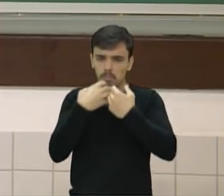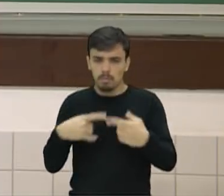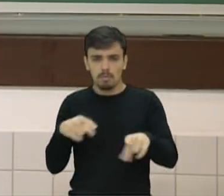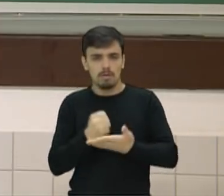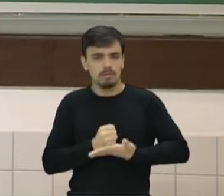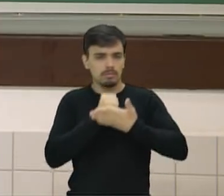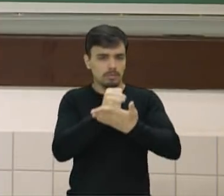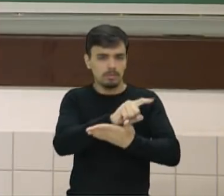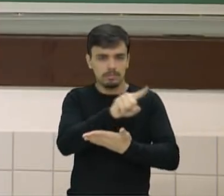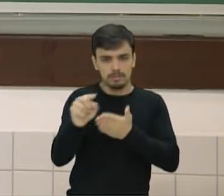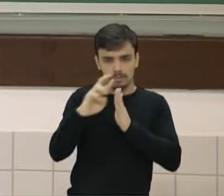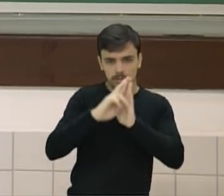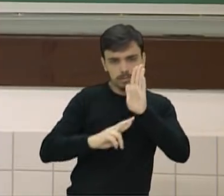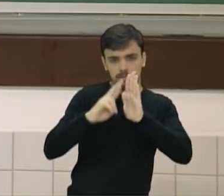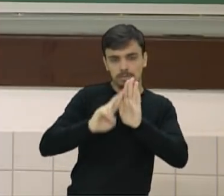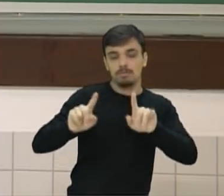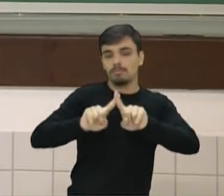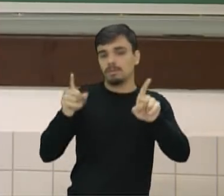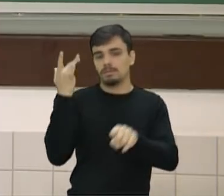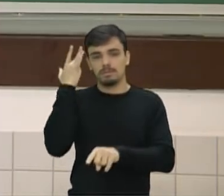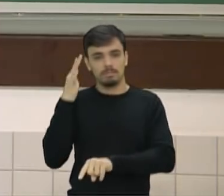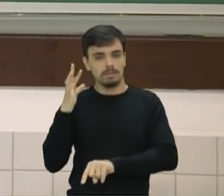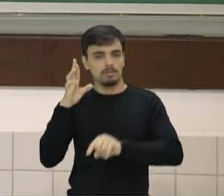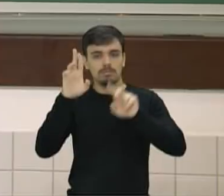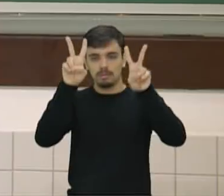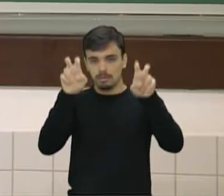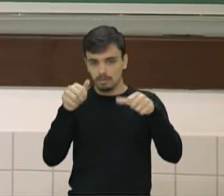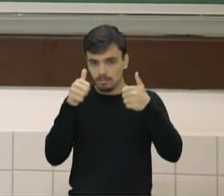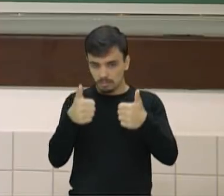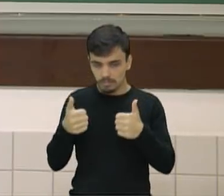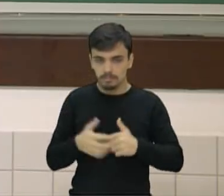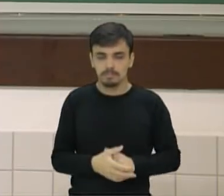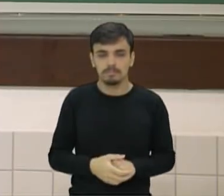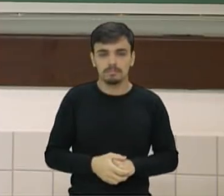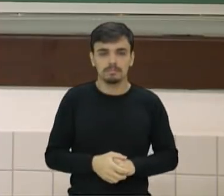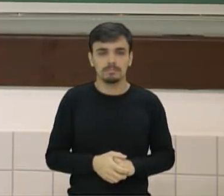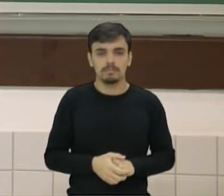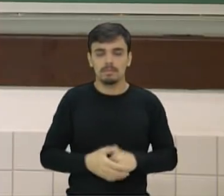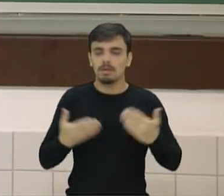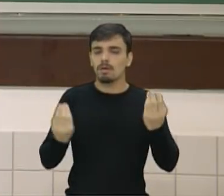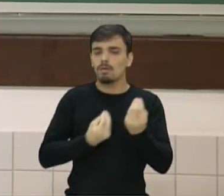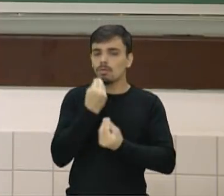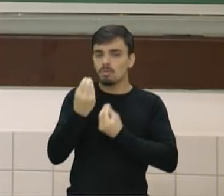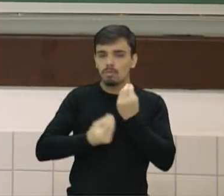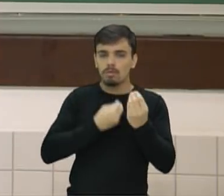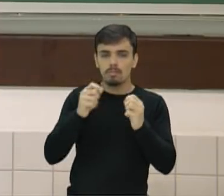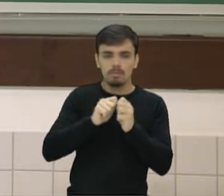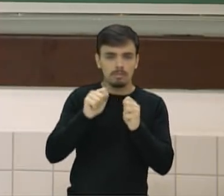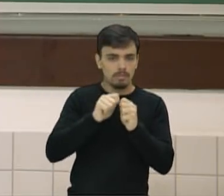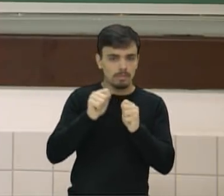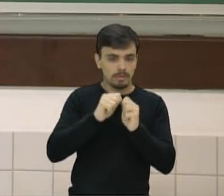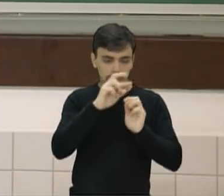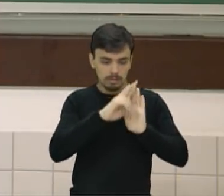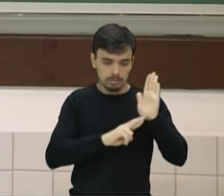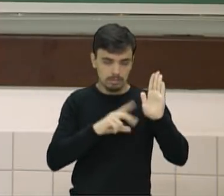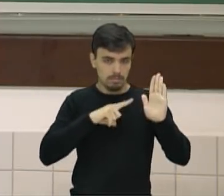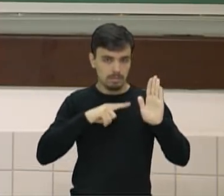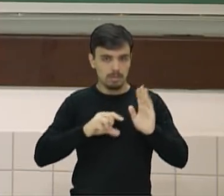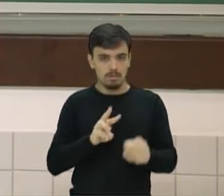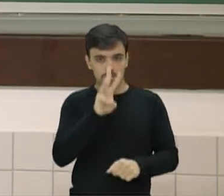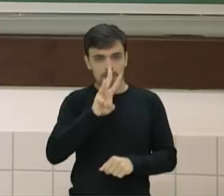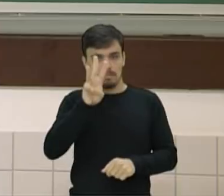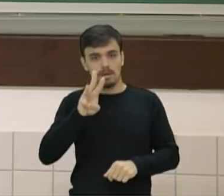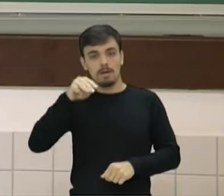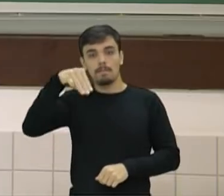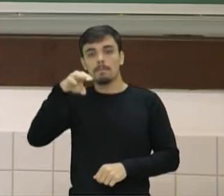sem você saber o tema. Como fazer uma redação? Esse eu peguei do site do MEC, então você vai ter um tema